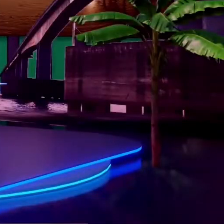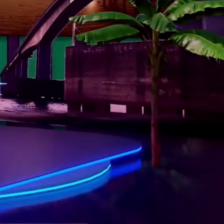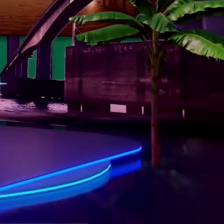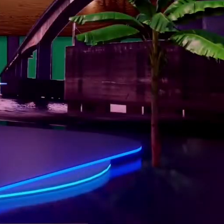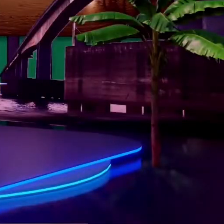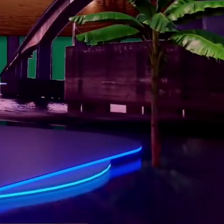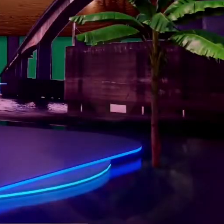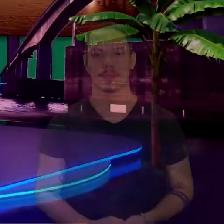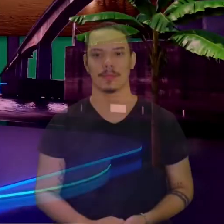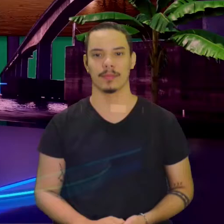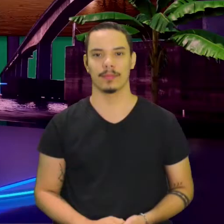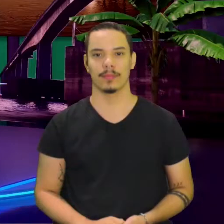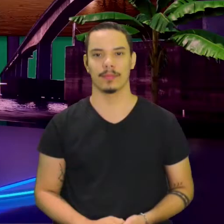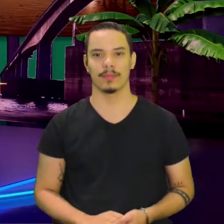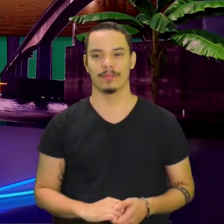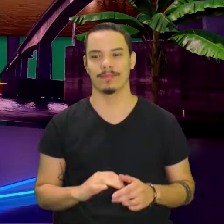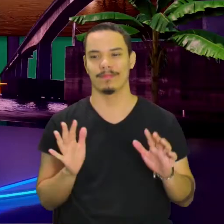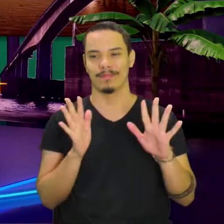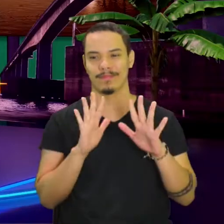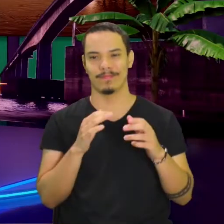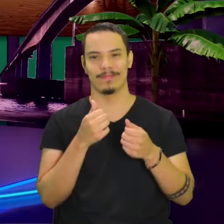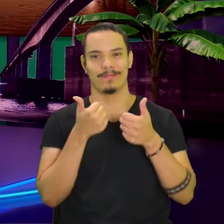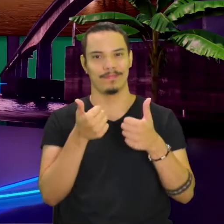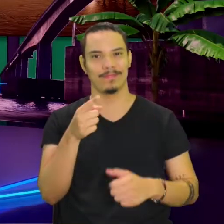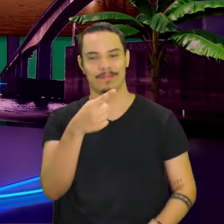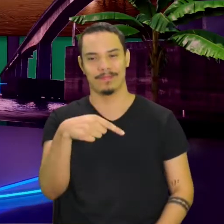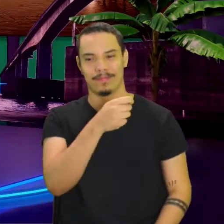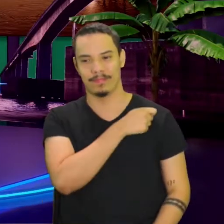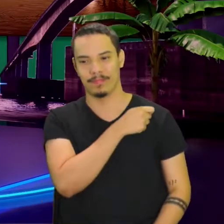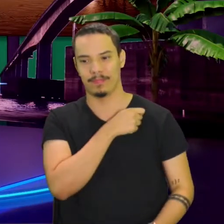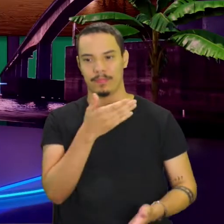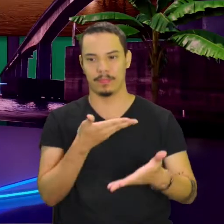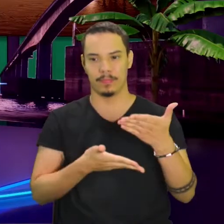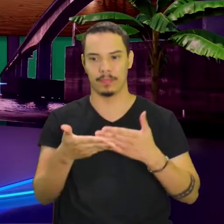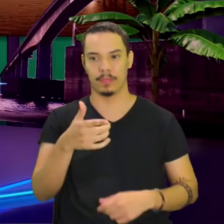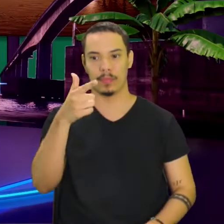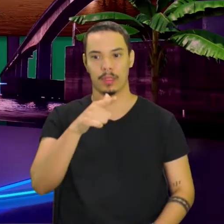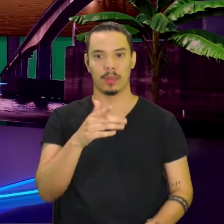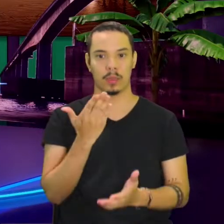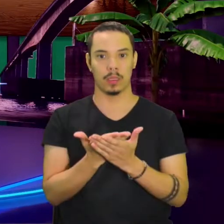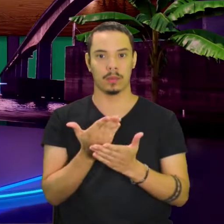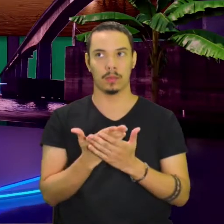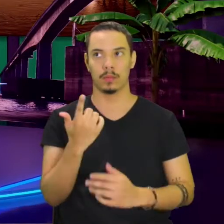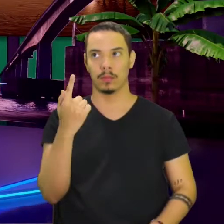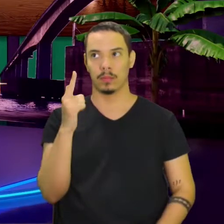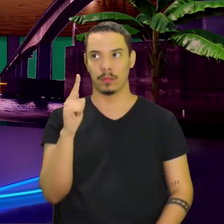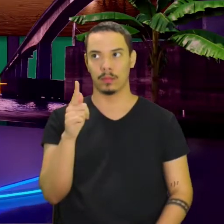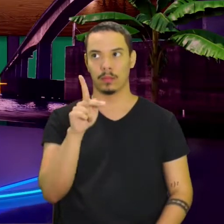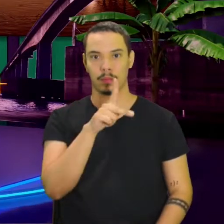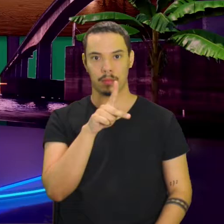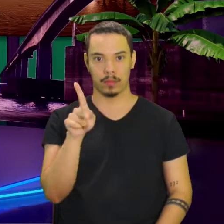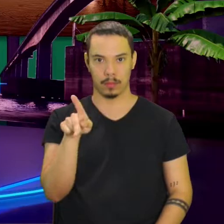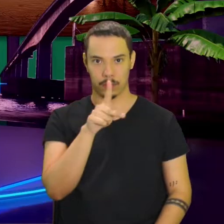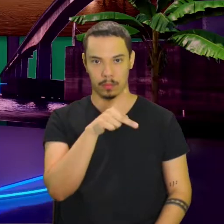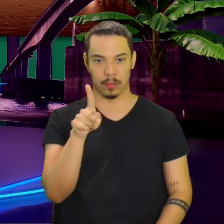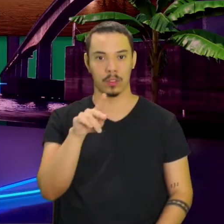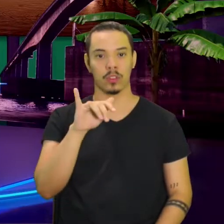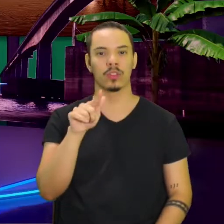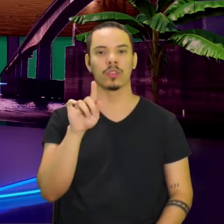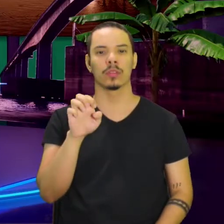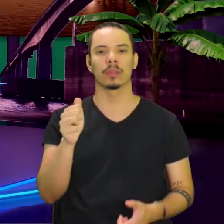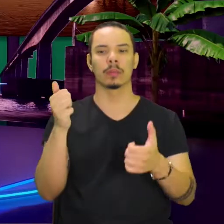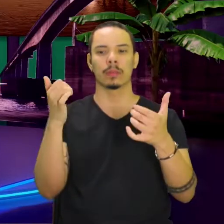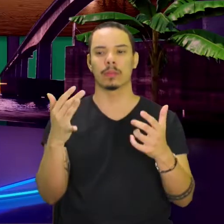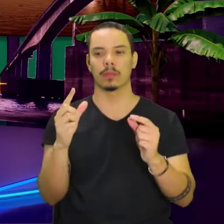Fala, galerinha da mediação, começando mais uma aula de geografia. Hoje, professor Jorge, continuando falando um pouco sobre a questão